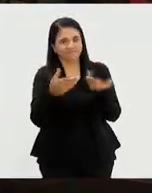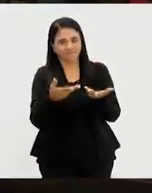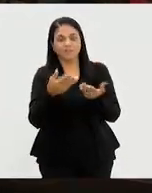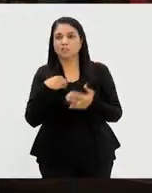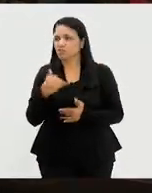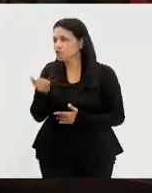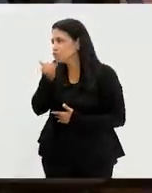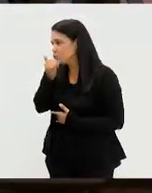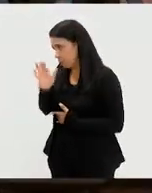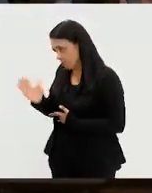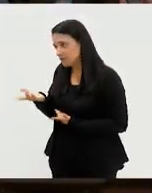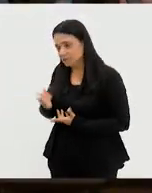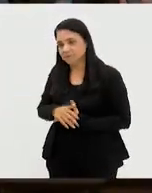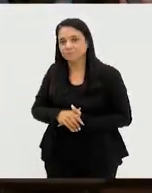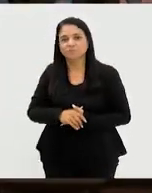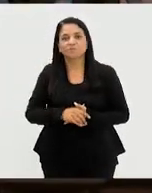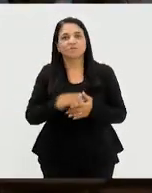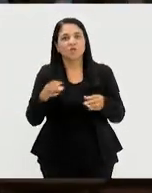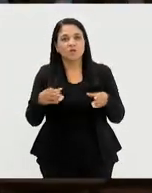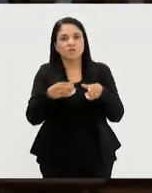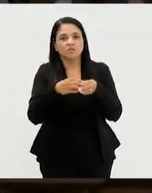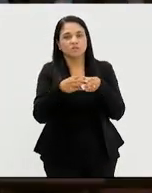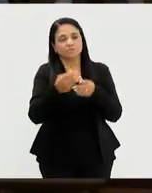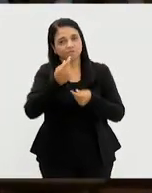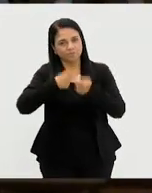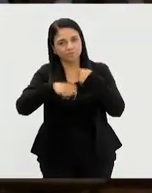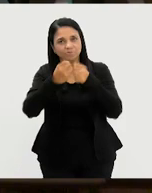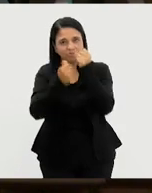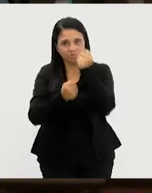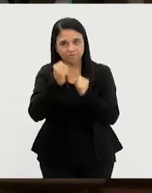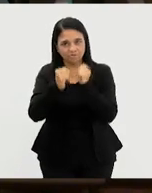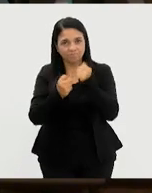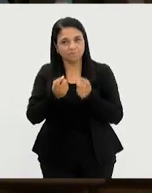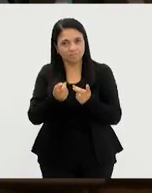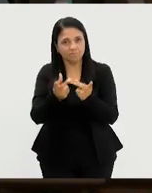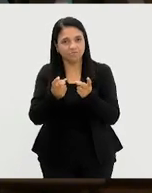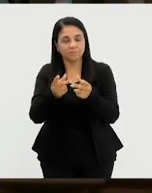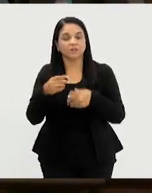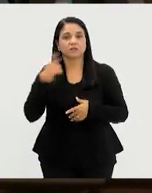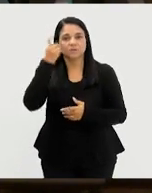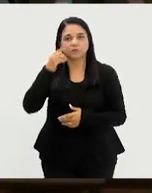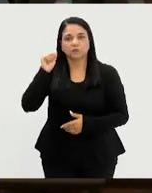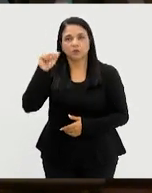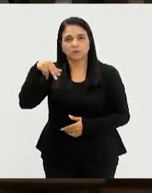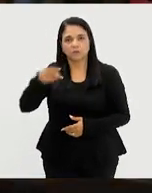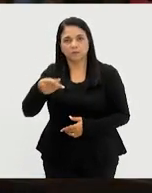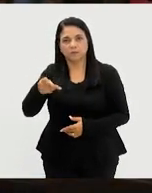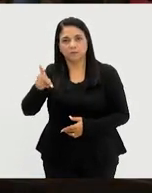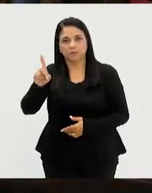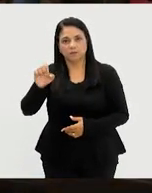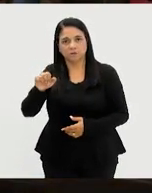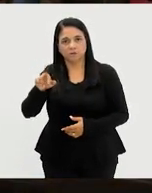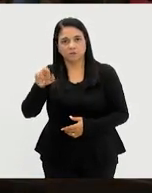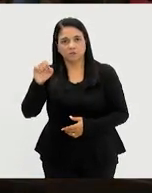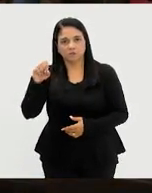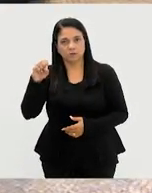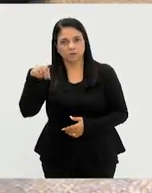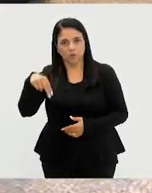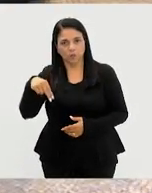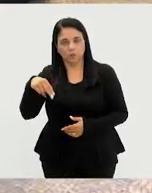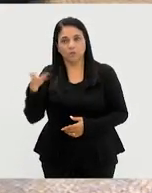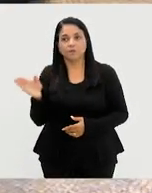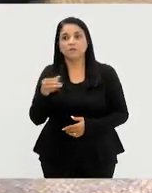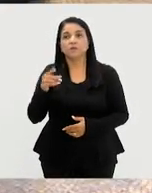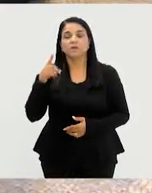aí pela comissão de Economia Indústria e Comércio Deputado Anderson mora deputada Célia Jordão